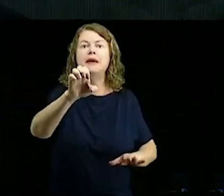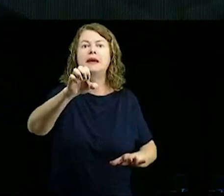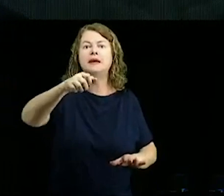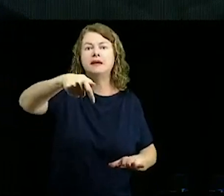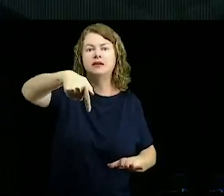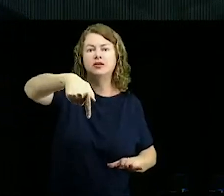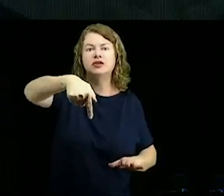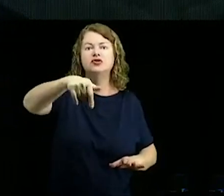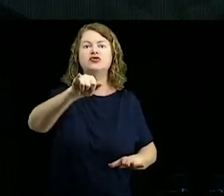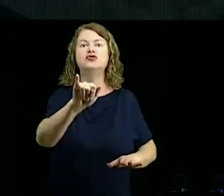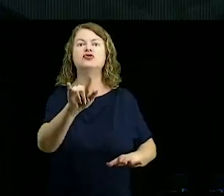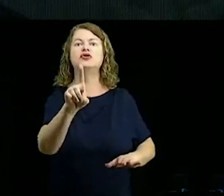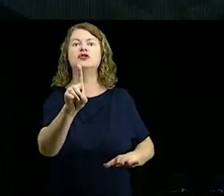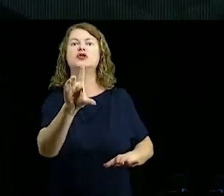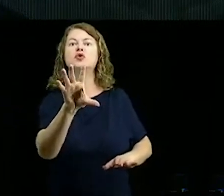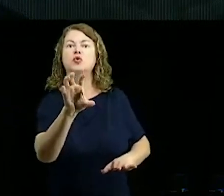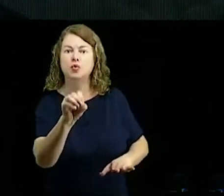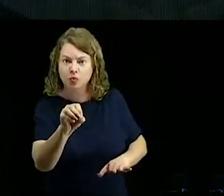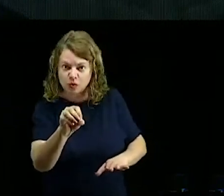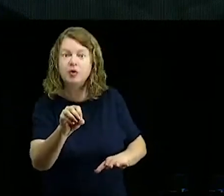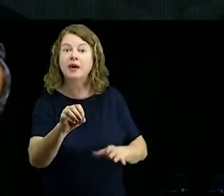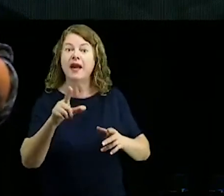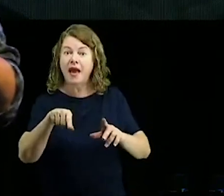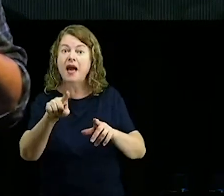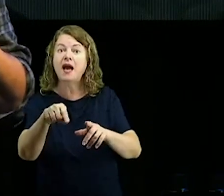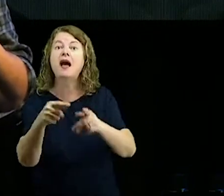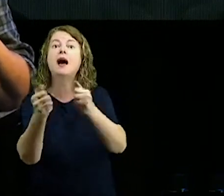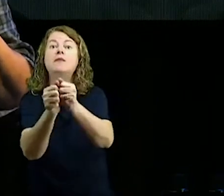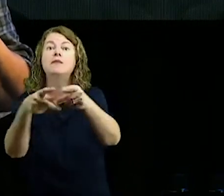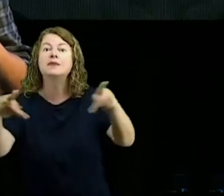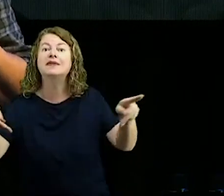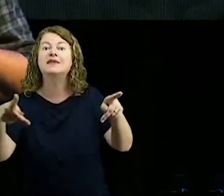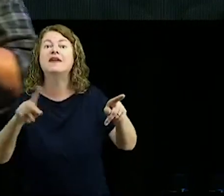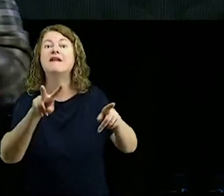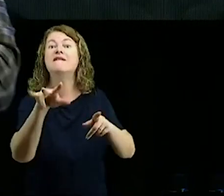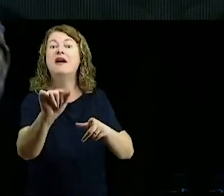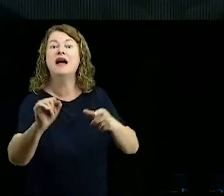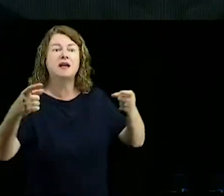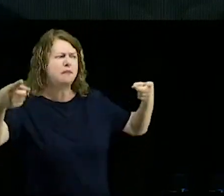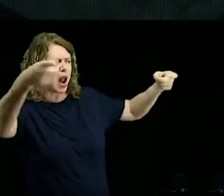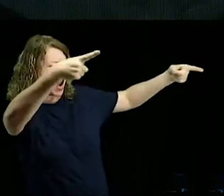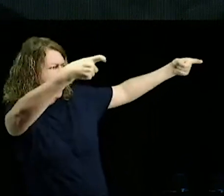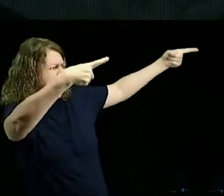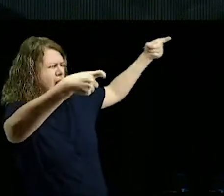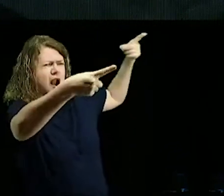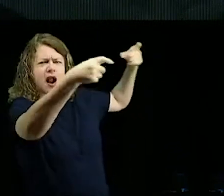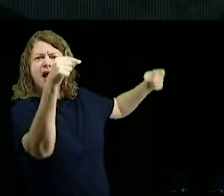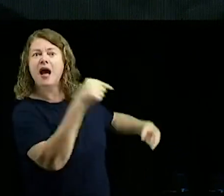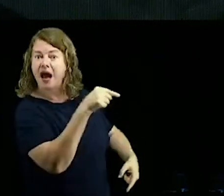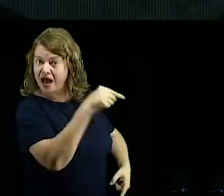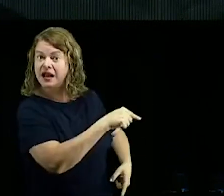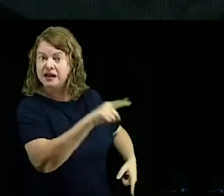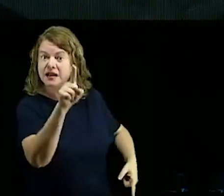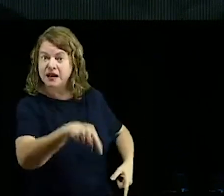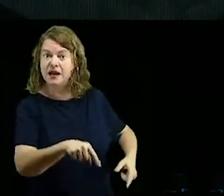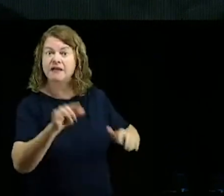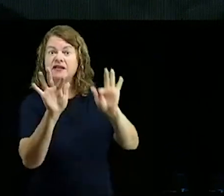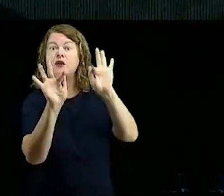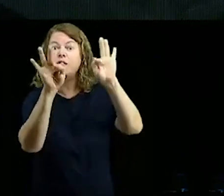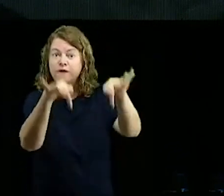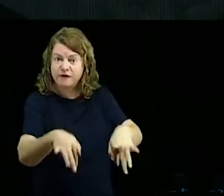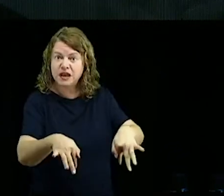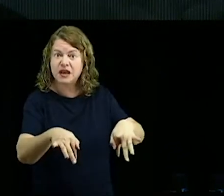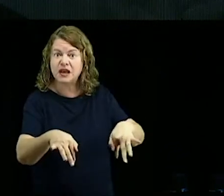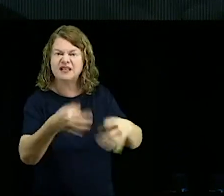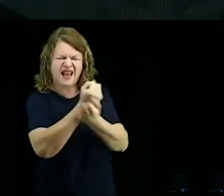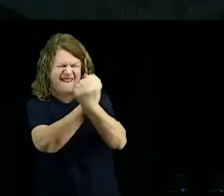haverá a última grande revolta, a última grande batalha do ser humano contra Deus. Ali Deus vai dar um fim na